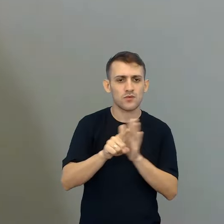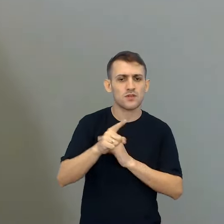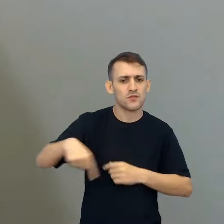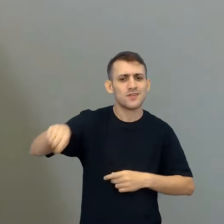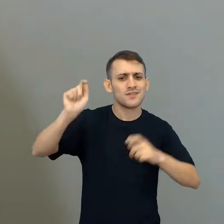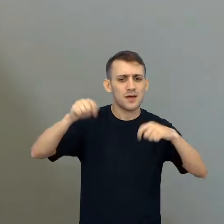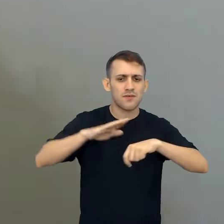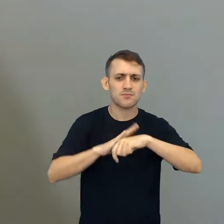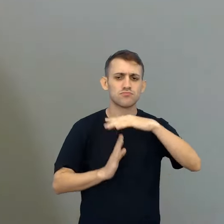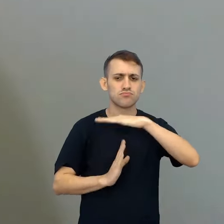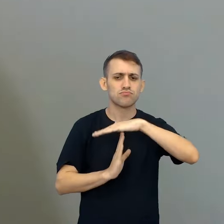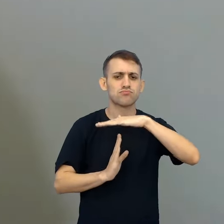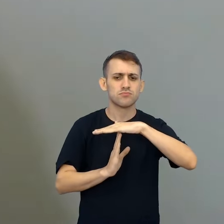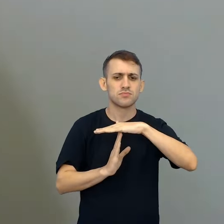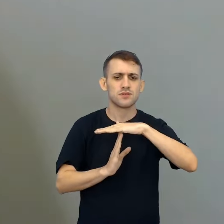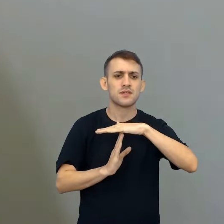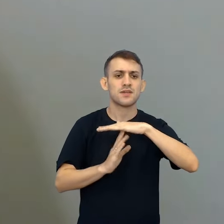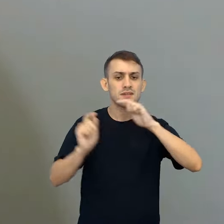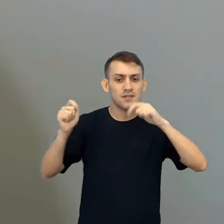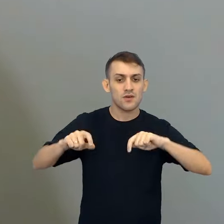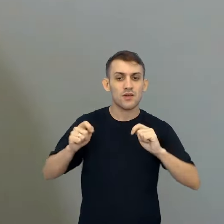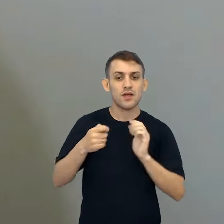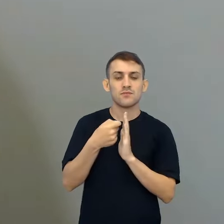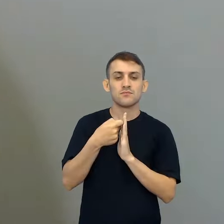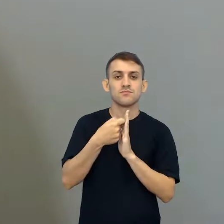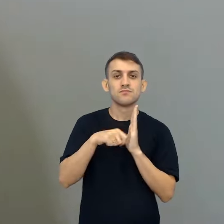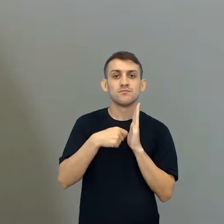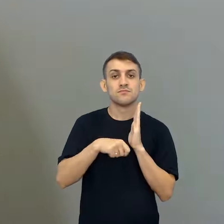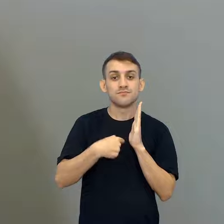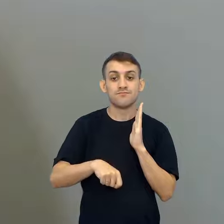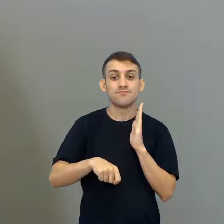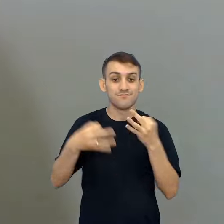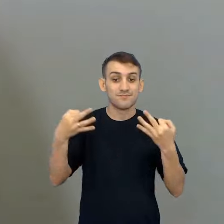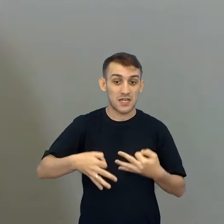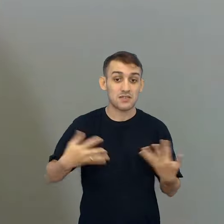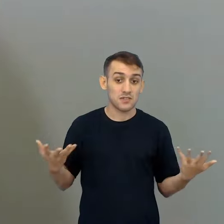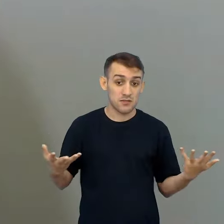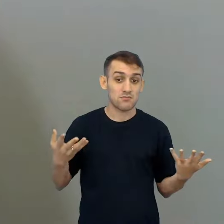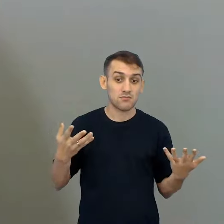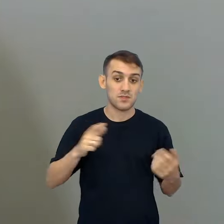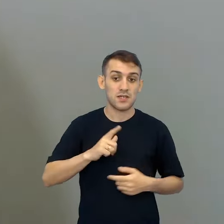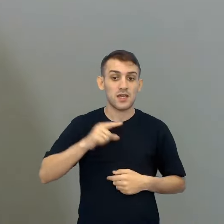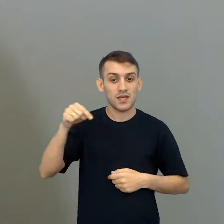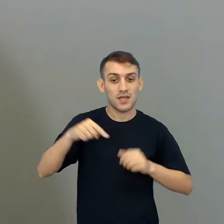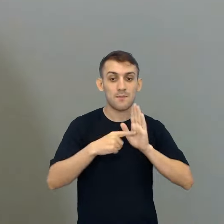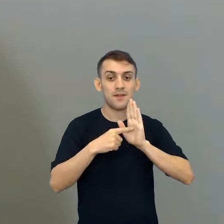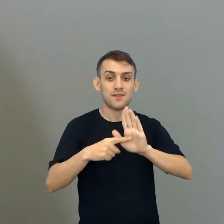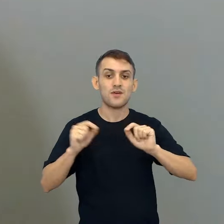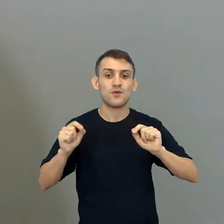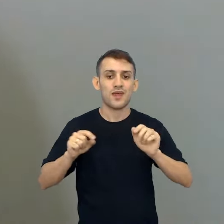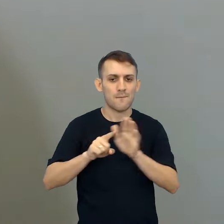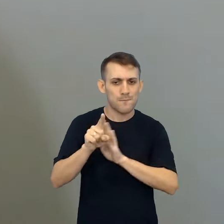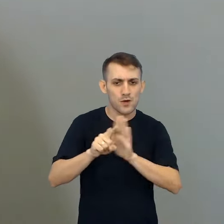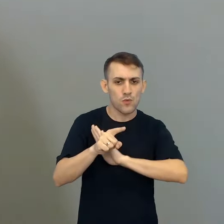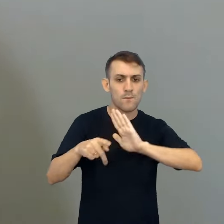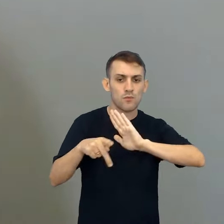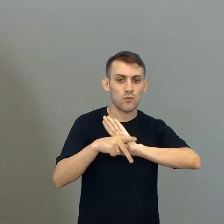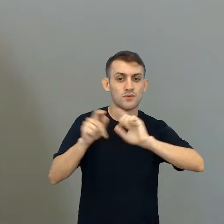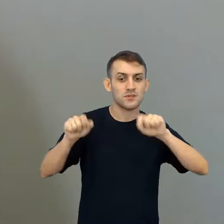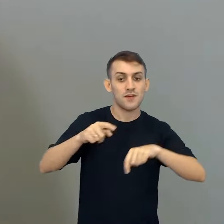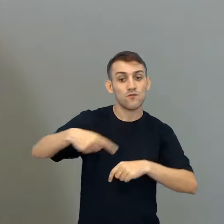uma pequena pausa e partam aí para fazer essas anotações, tá bom? Então, iremos aqui apresentar o questionamento para